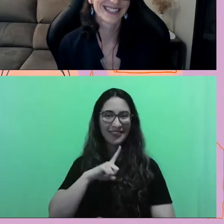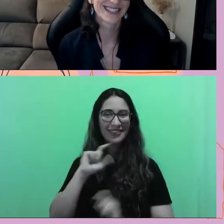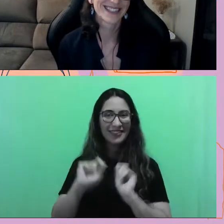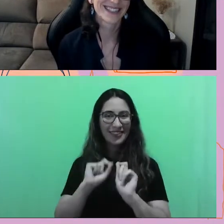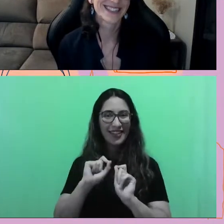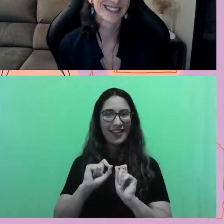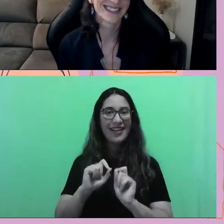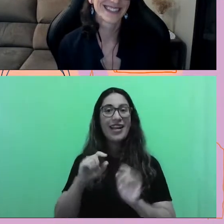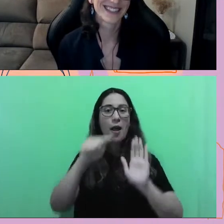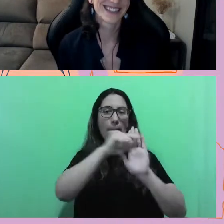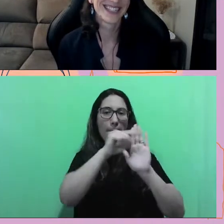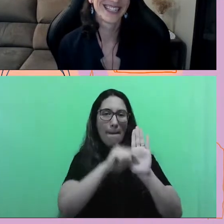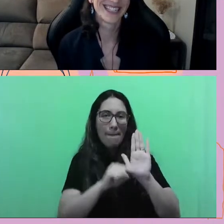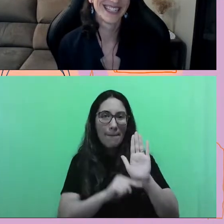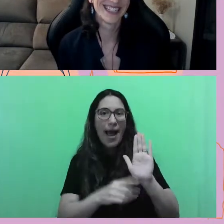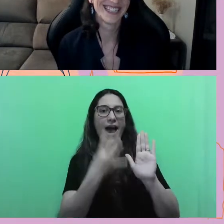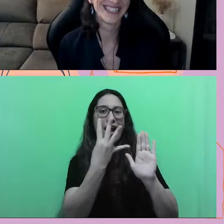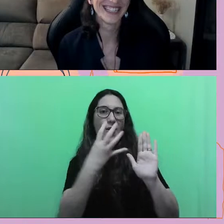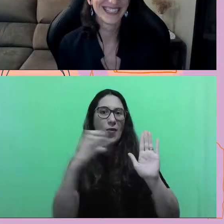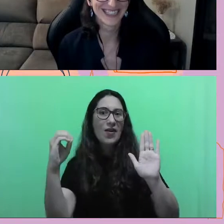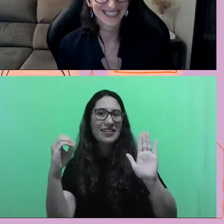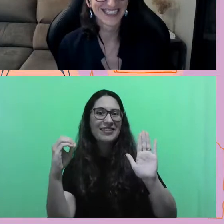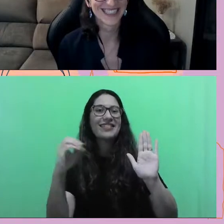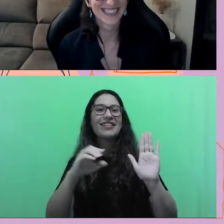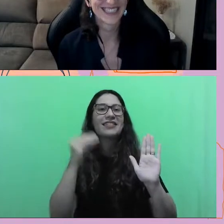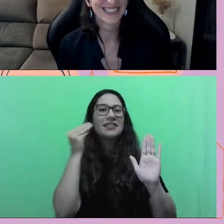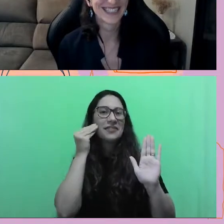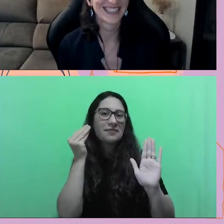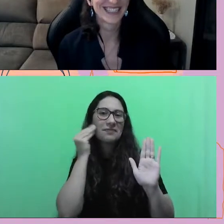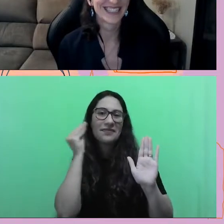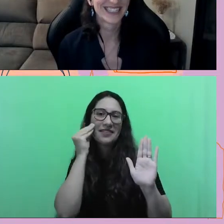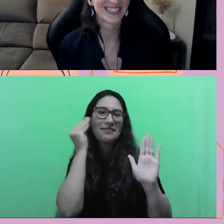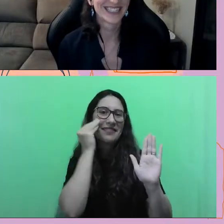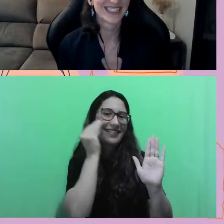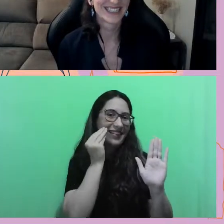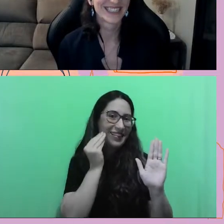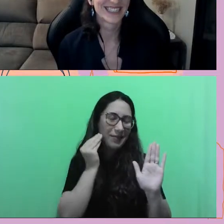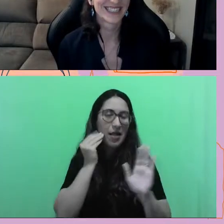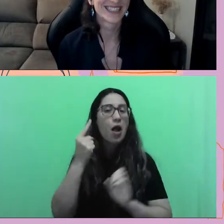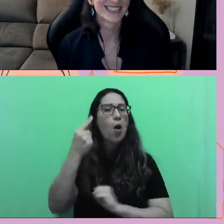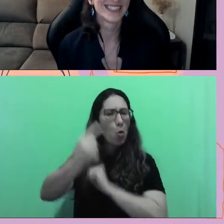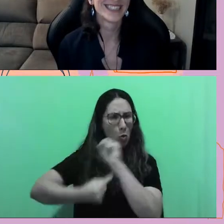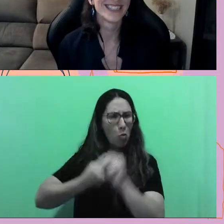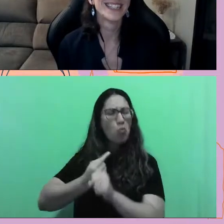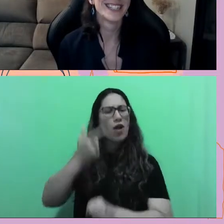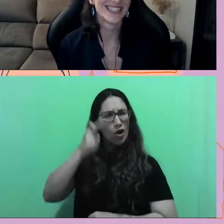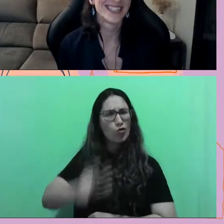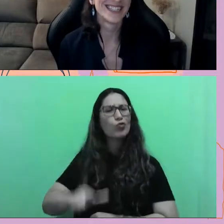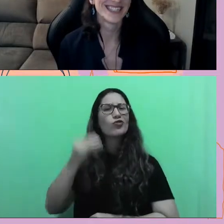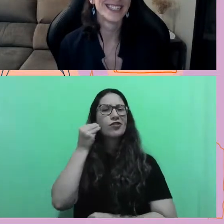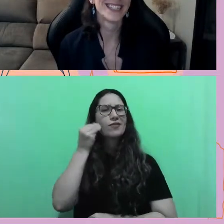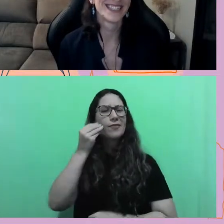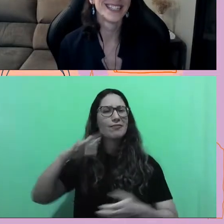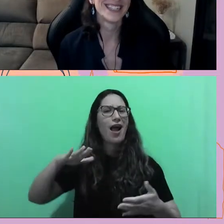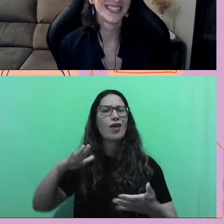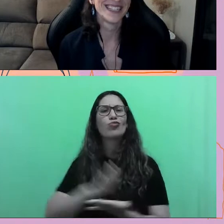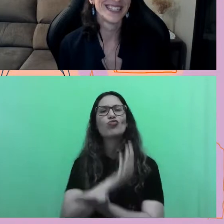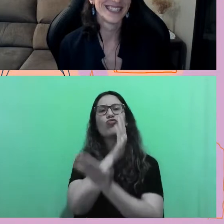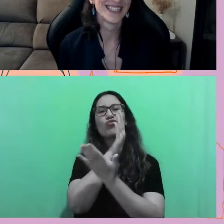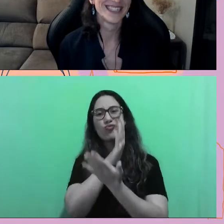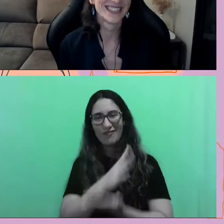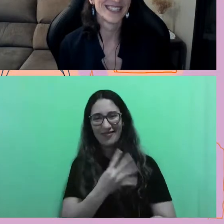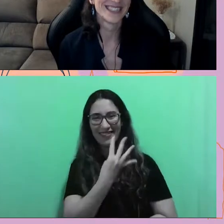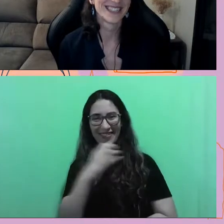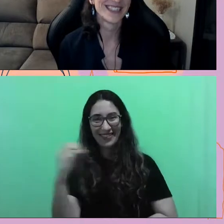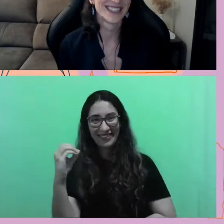zerar o cardápio, né? Toda quinta-feira tomando duas. Falei, bom, em um ano acho que eu consigo. Mas